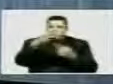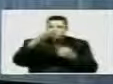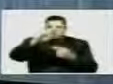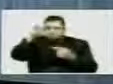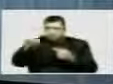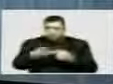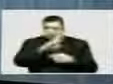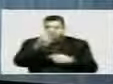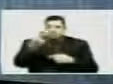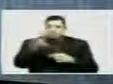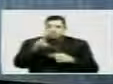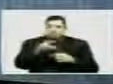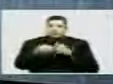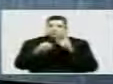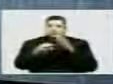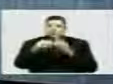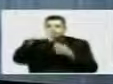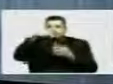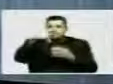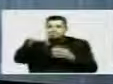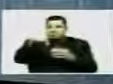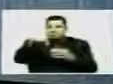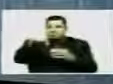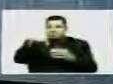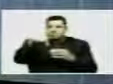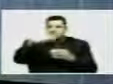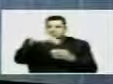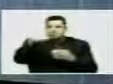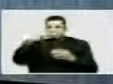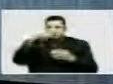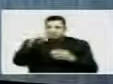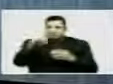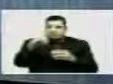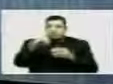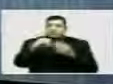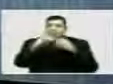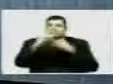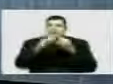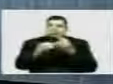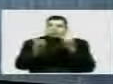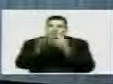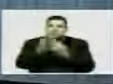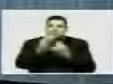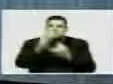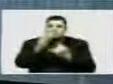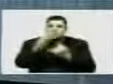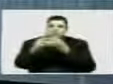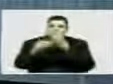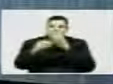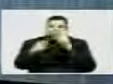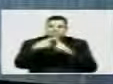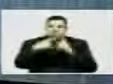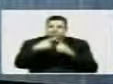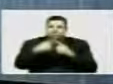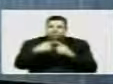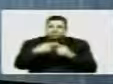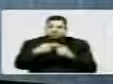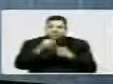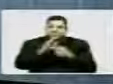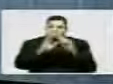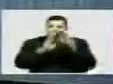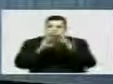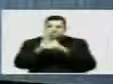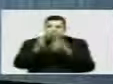13 bilhões de reais, 7 bilhões e meio de reais são receita tributária. Portanto,